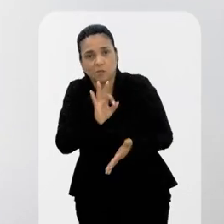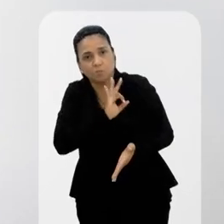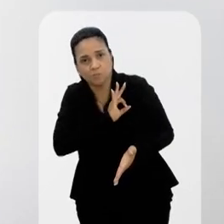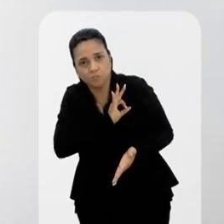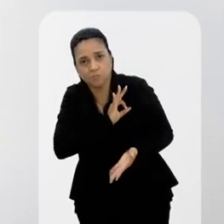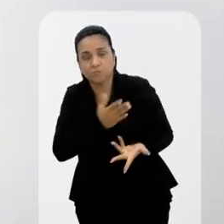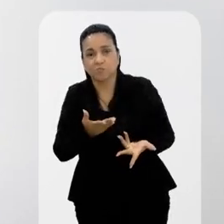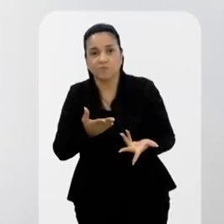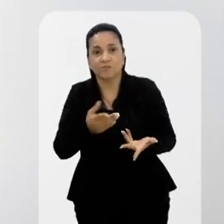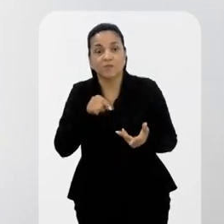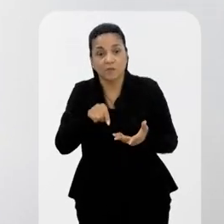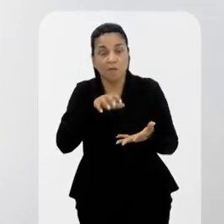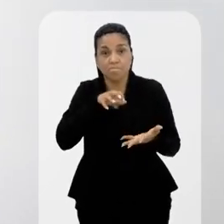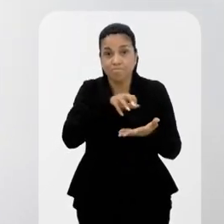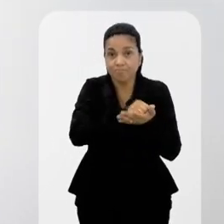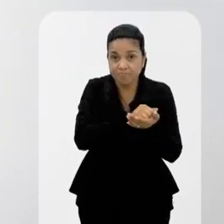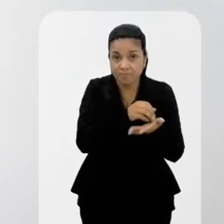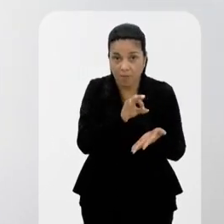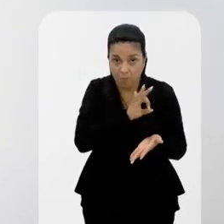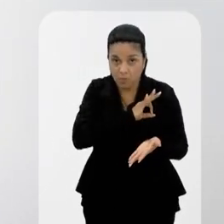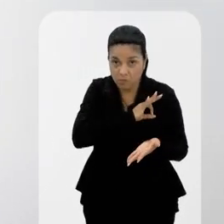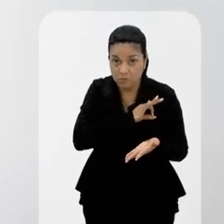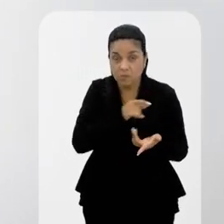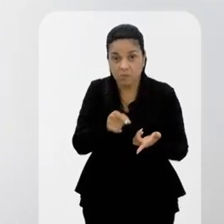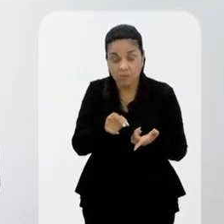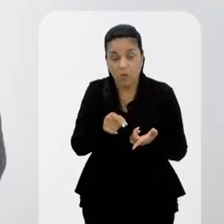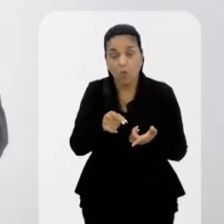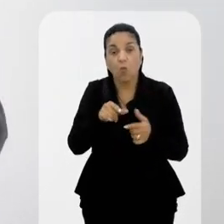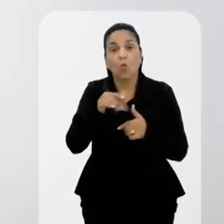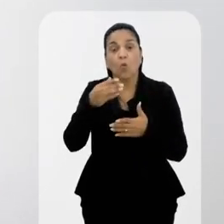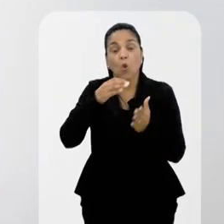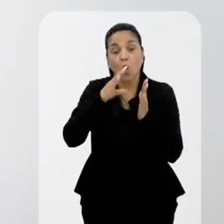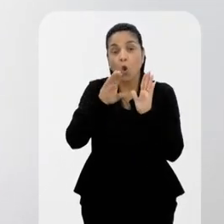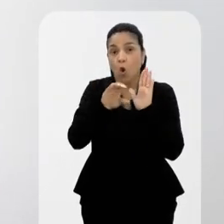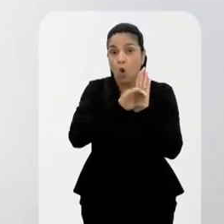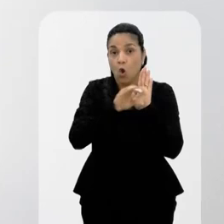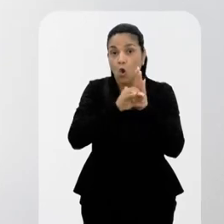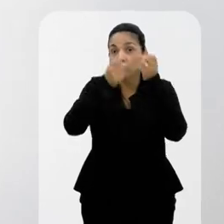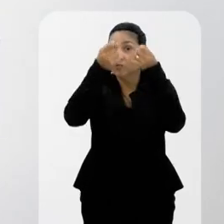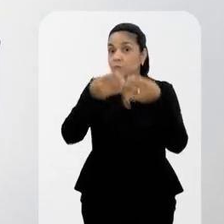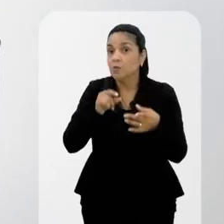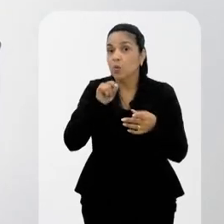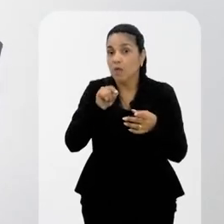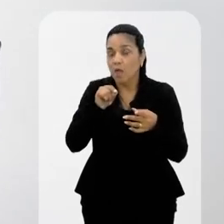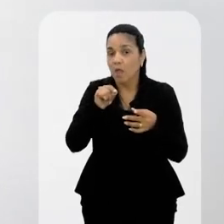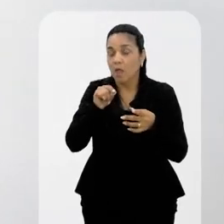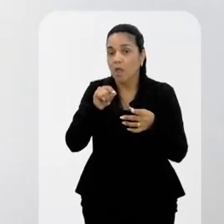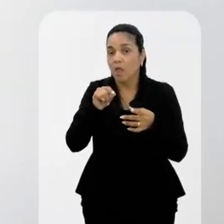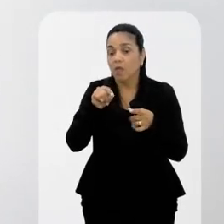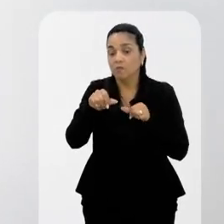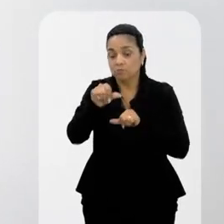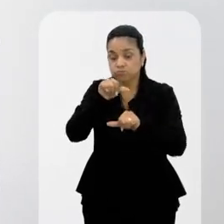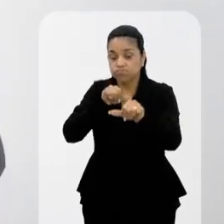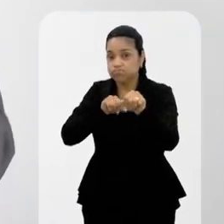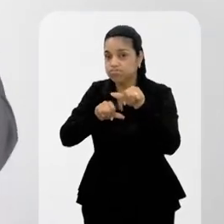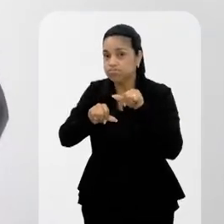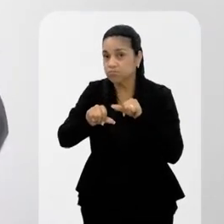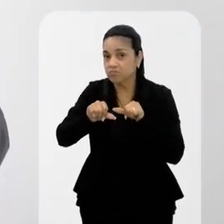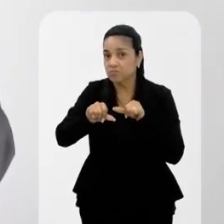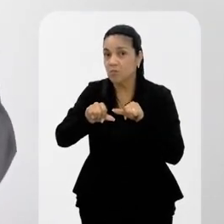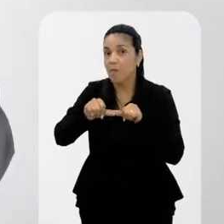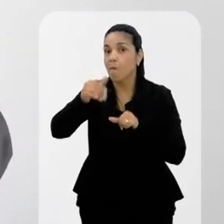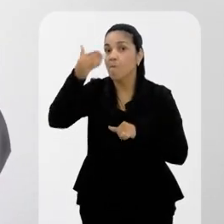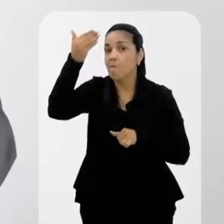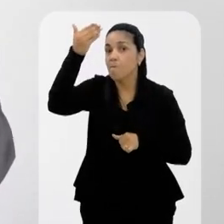que o código diz? Olha, este tipo de dano, você pode inverter. A outra parte, que é o fornecedor, tem